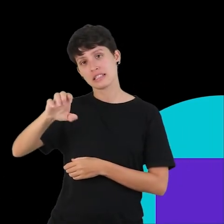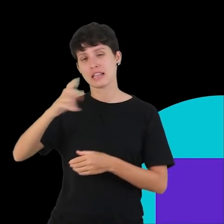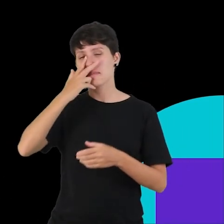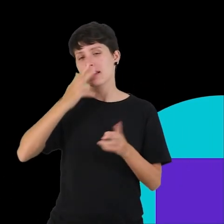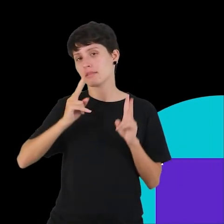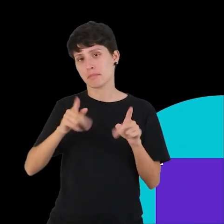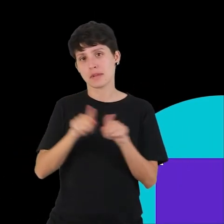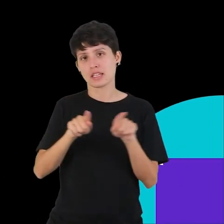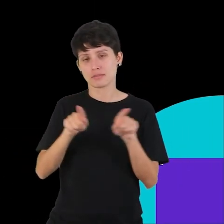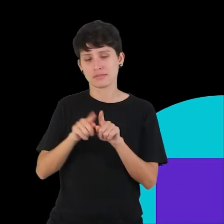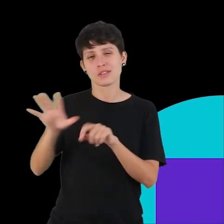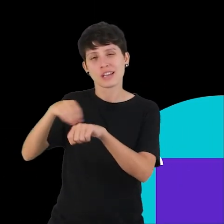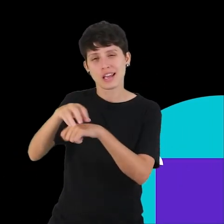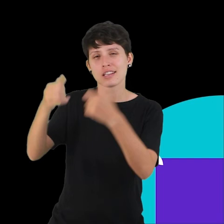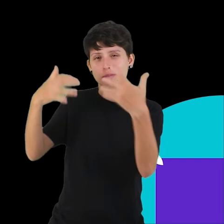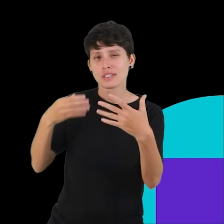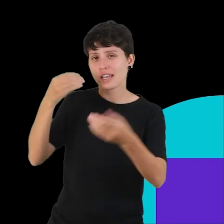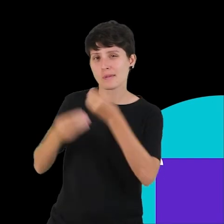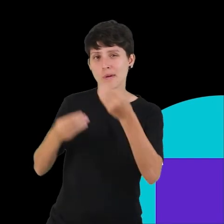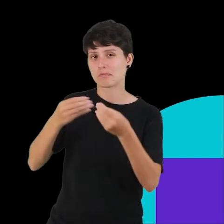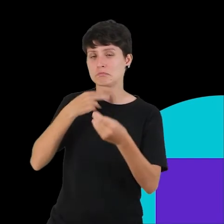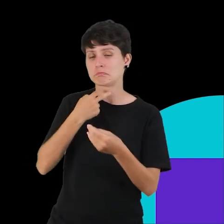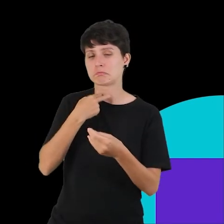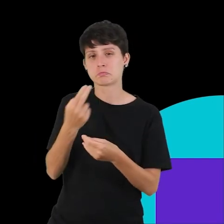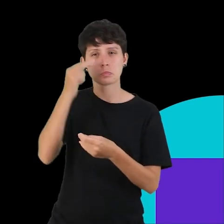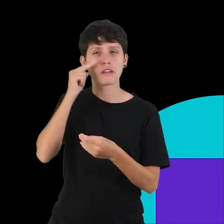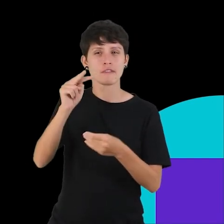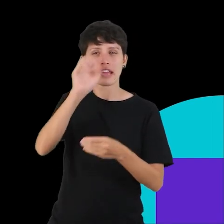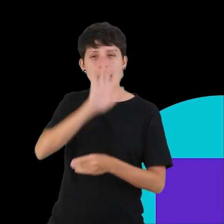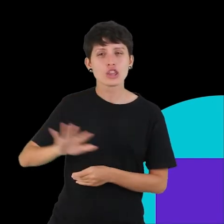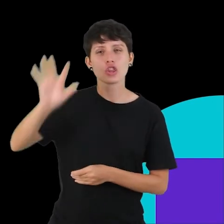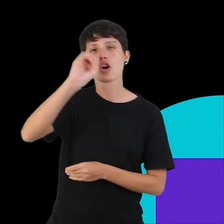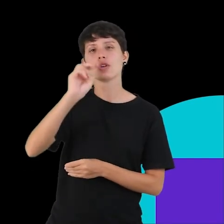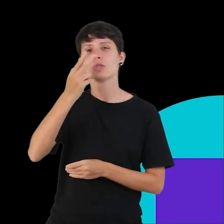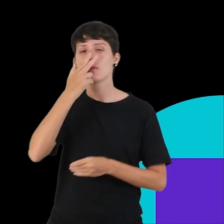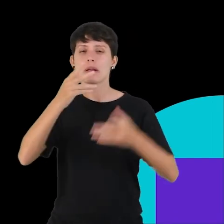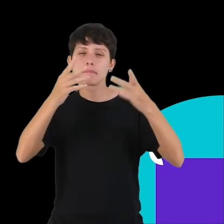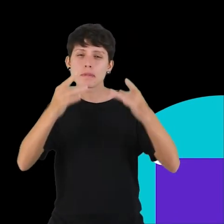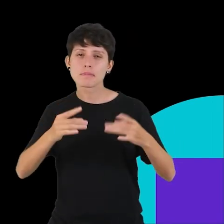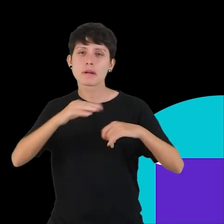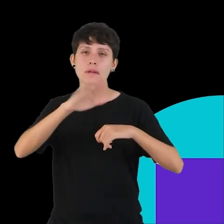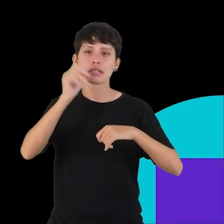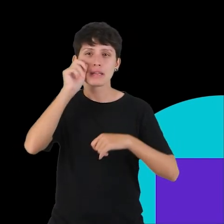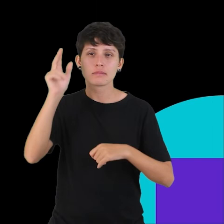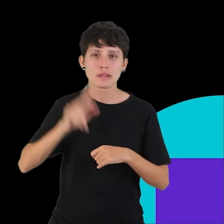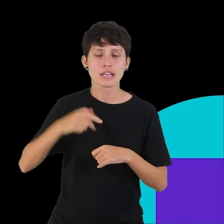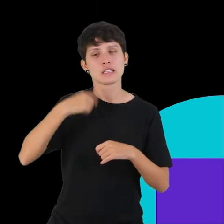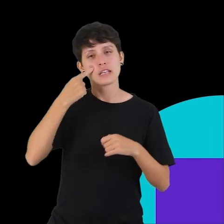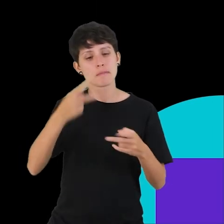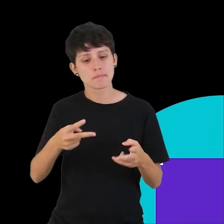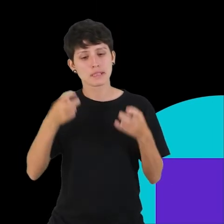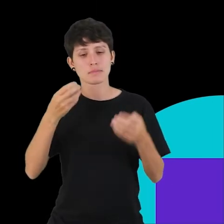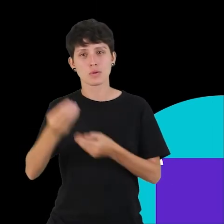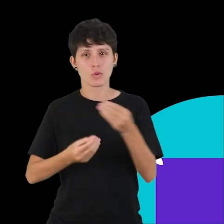consumidor ali naquelas regiões mais afastadas e entrar com os produtos da Nestlé. Essa é a função do sistema que a Nestlé montou de marketing